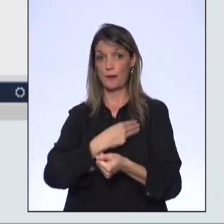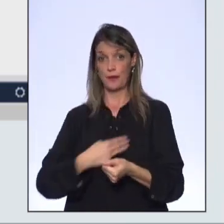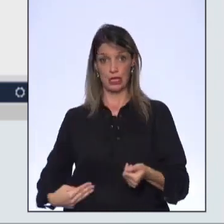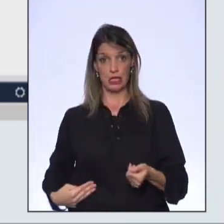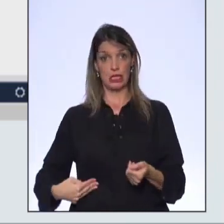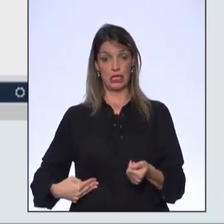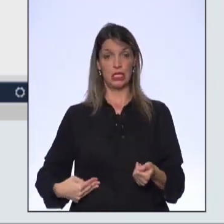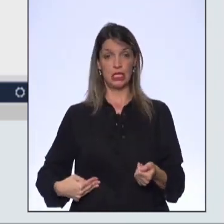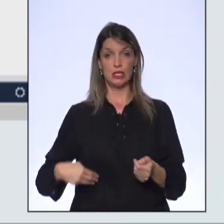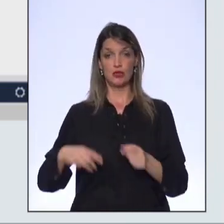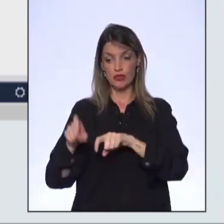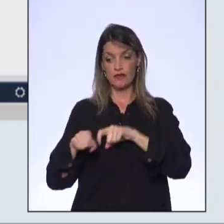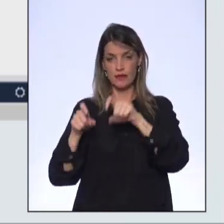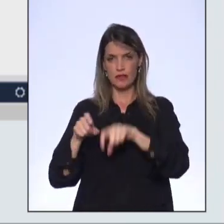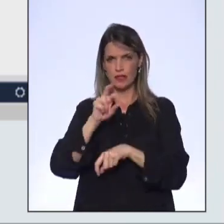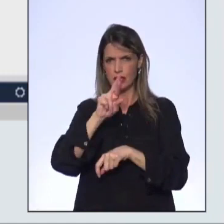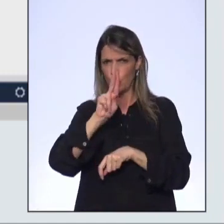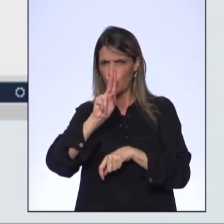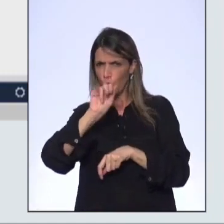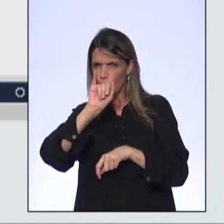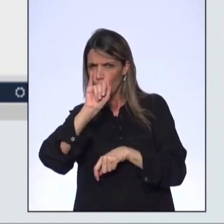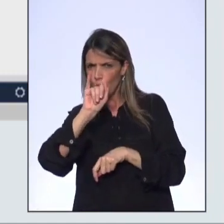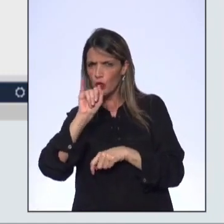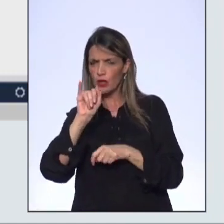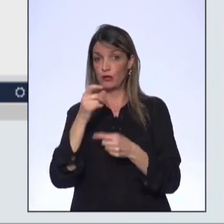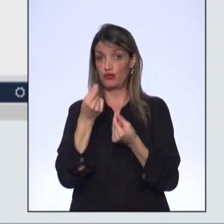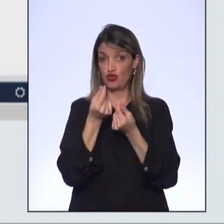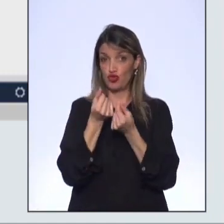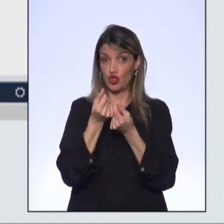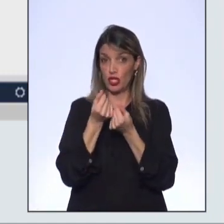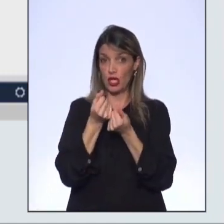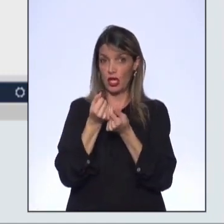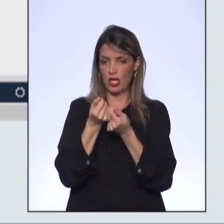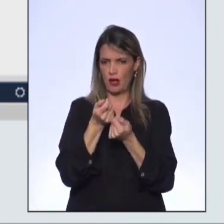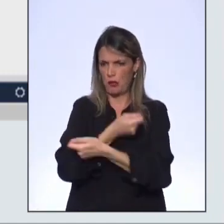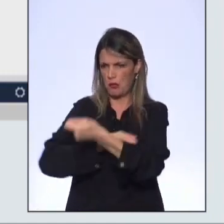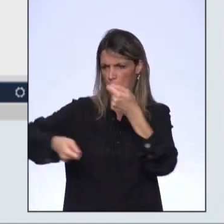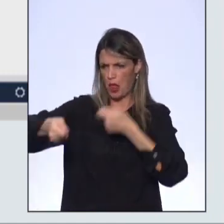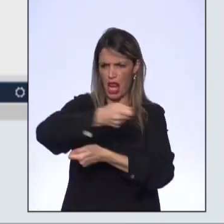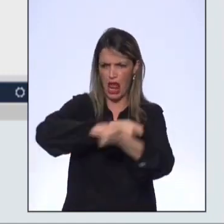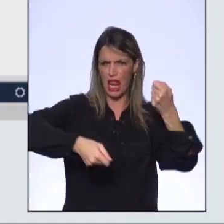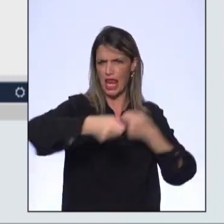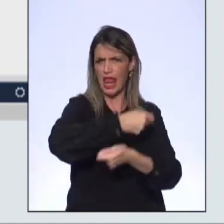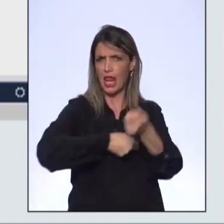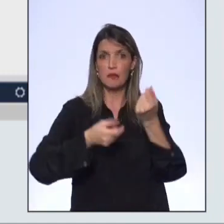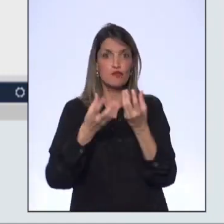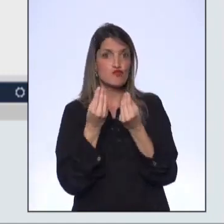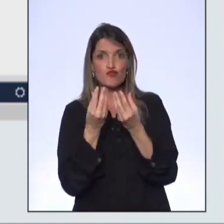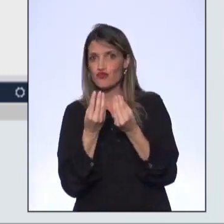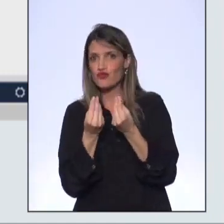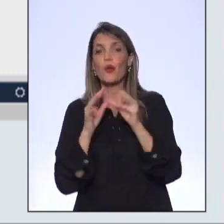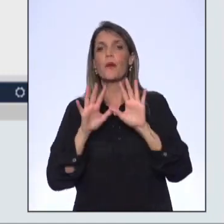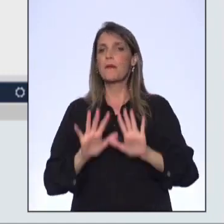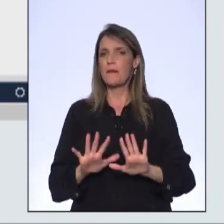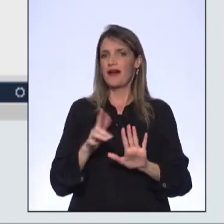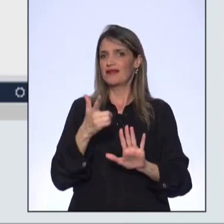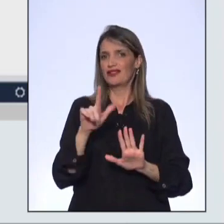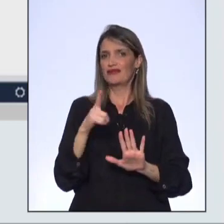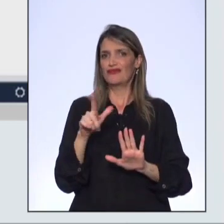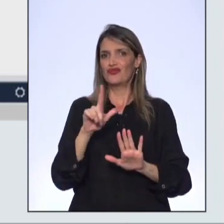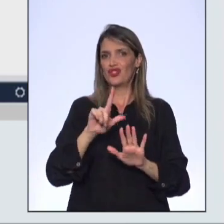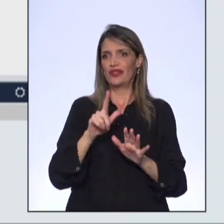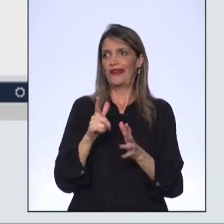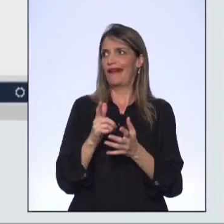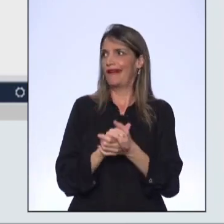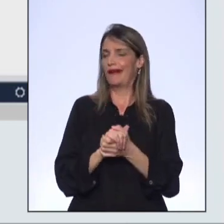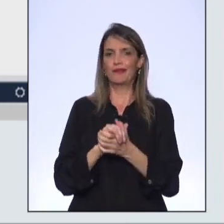Fazenda Rui Barbosa colocou uma quantidade maior de dinheiro para circular no mercado. Entretanto, não existia lastro para a